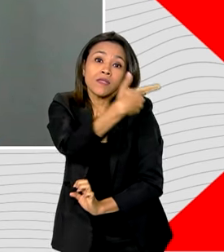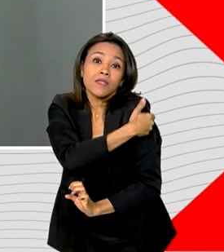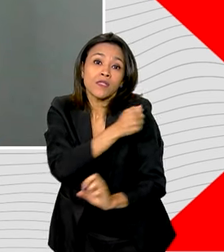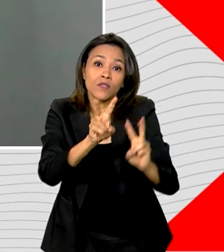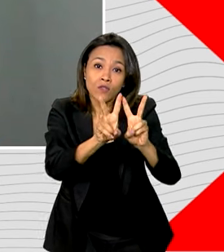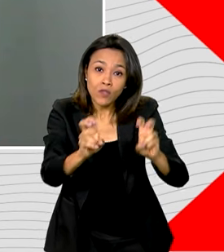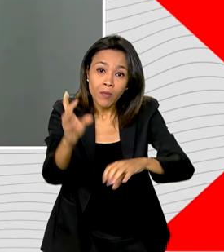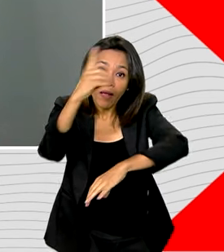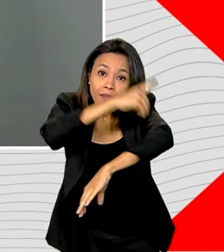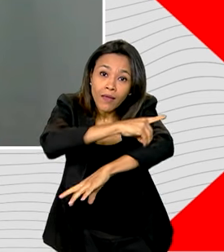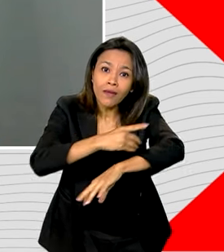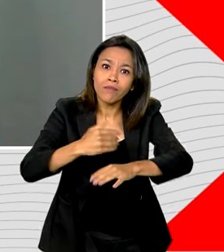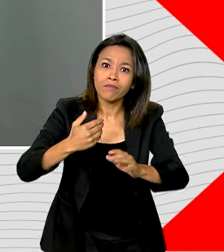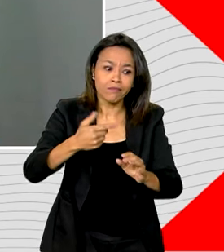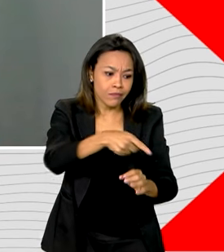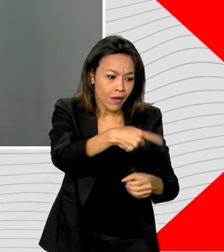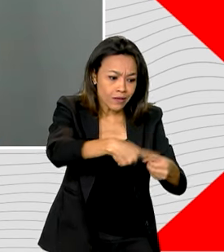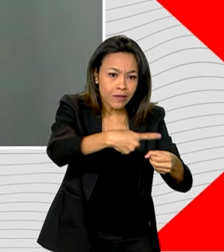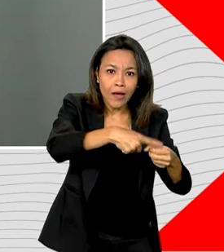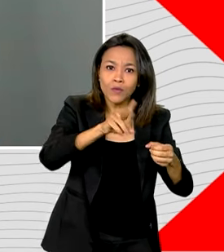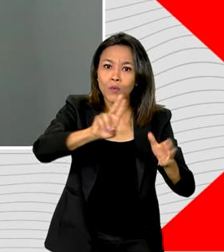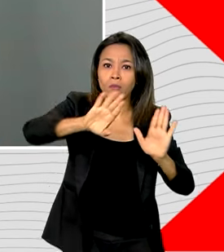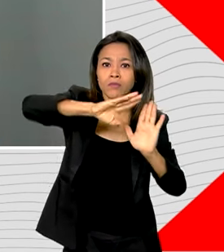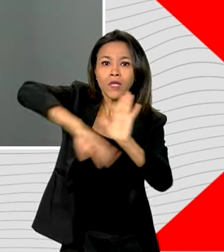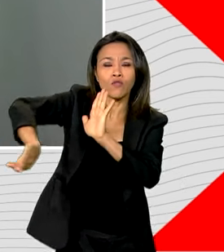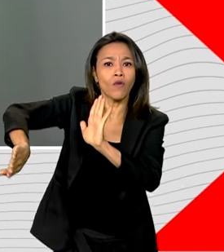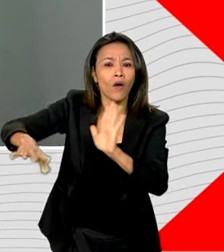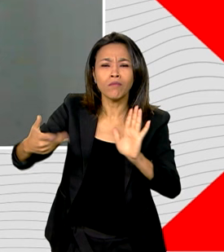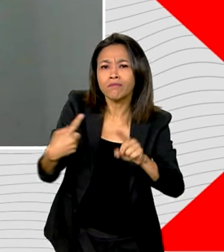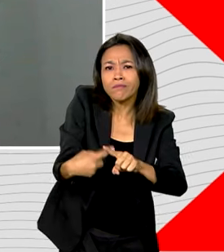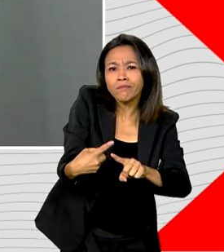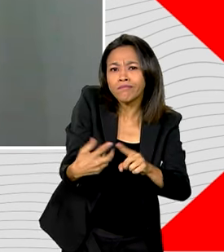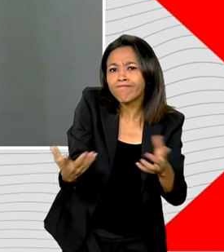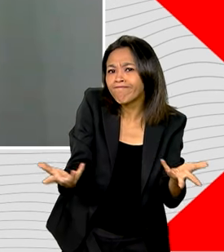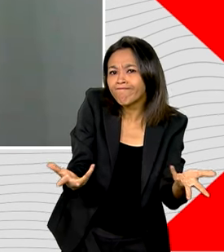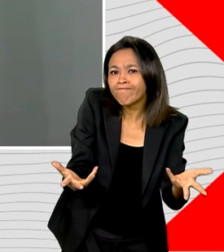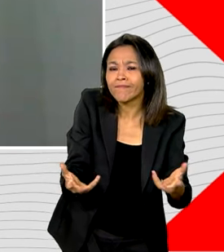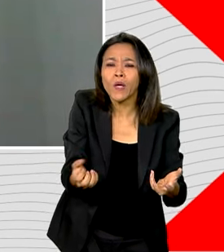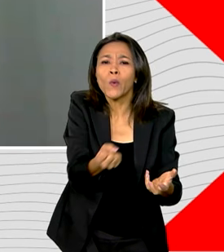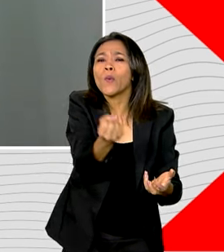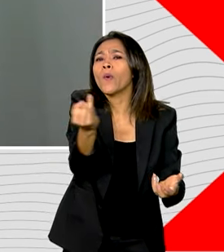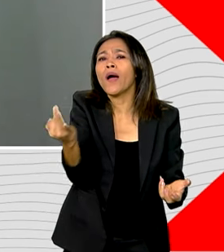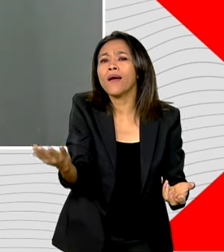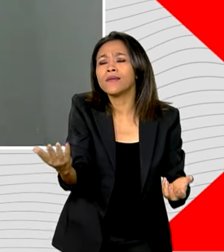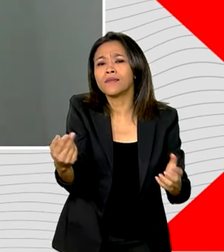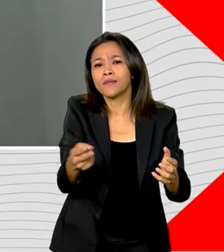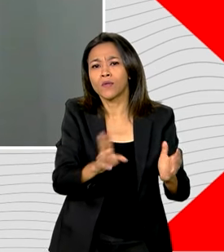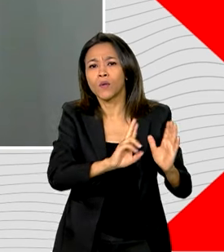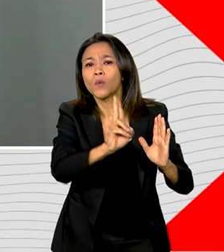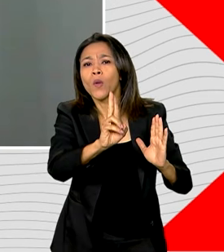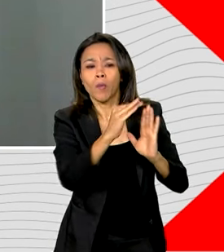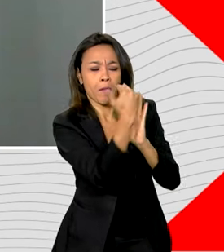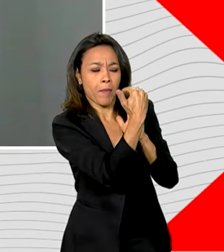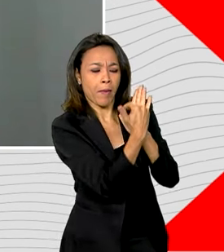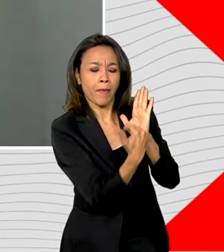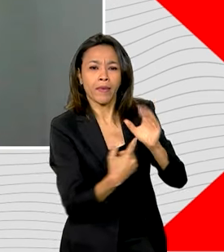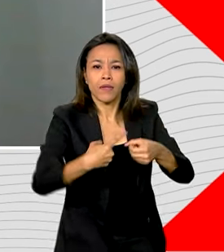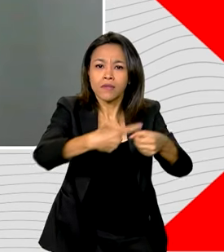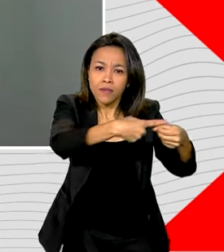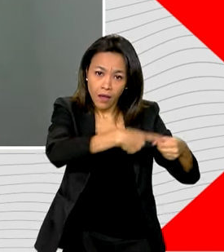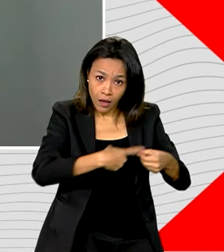eh como que é definido dentro do ministério quais são essas cidades que receberão essa vacinação